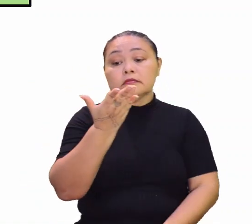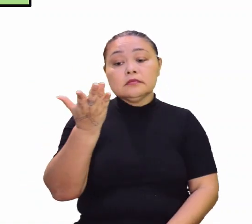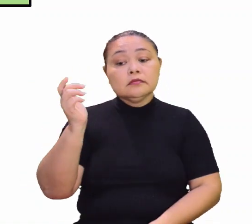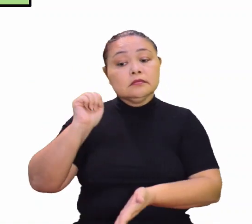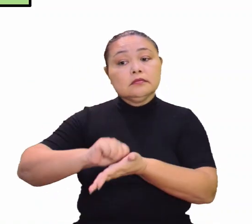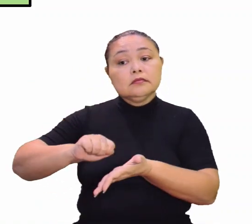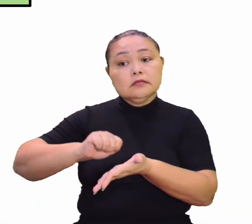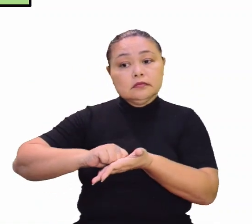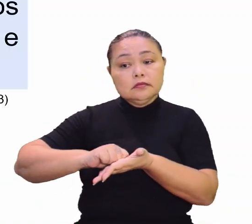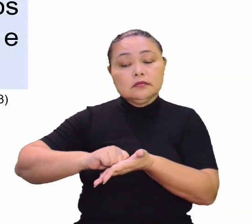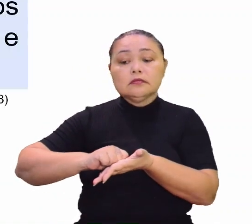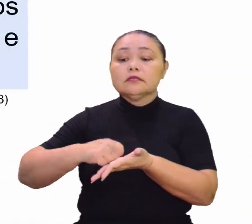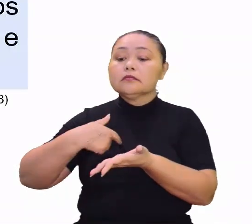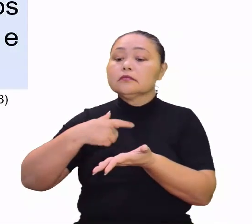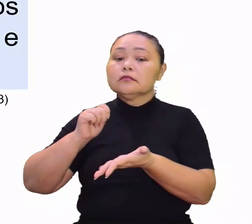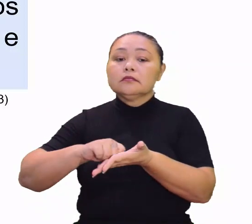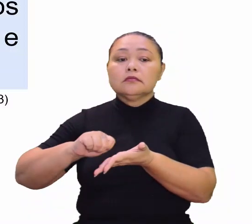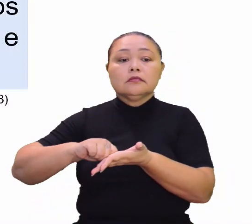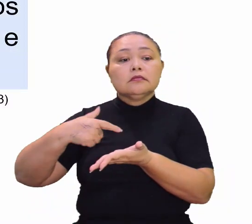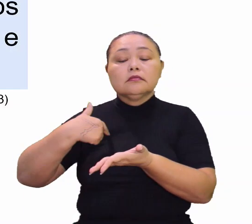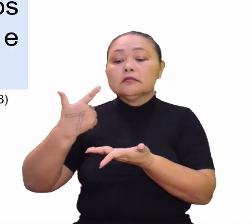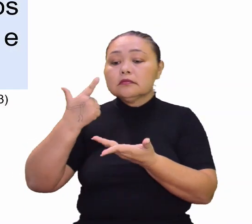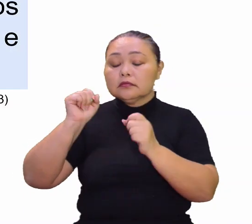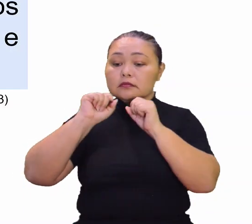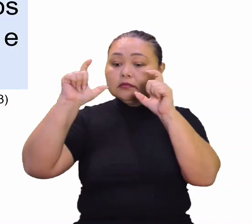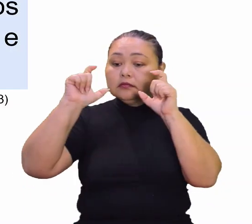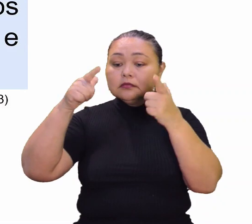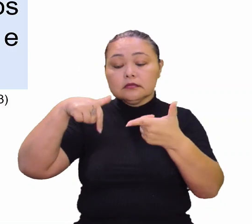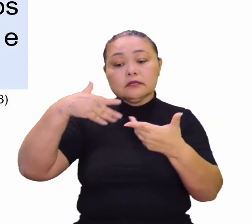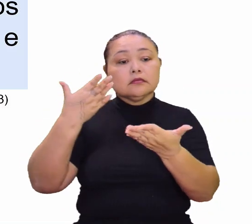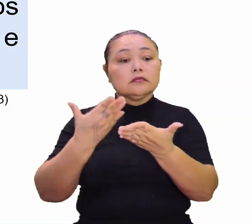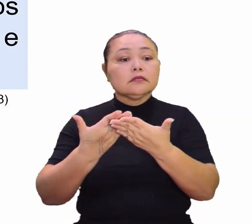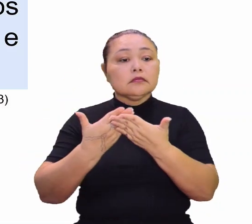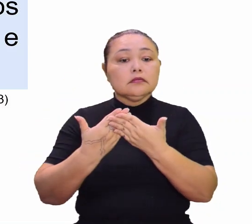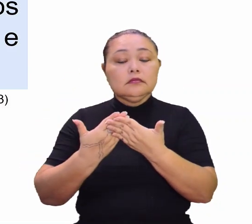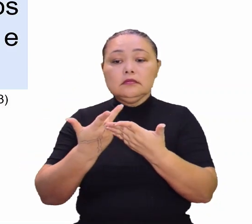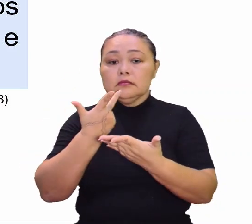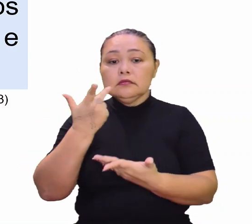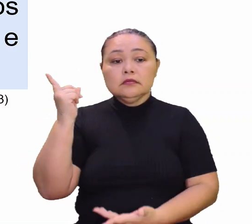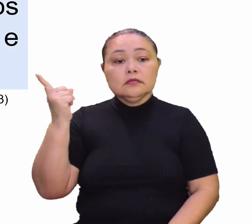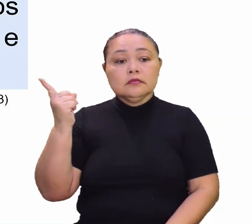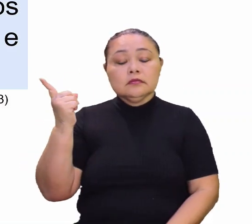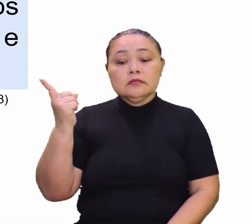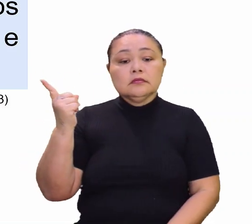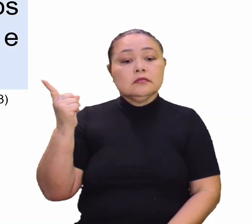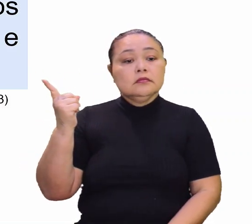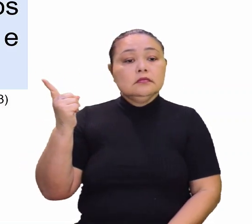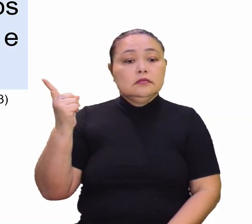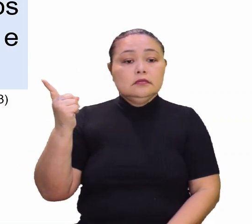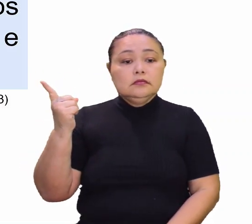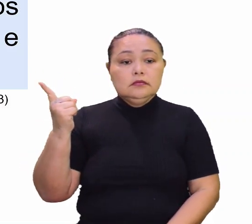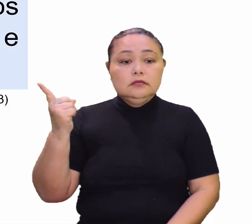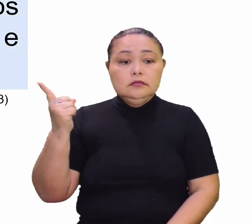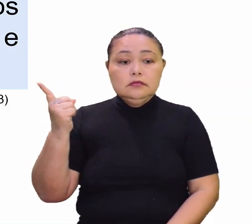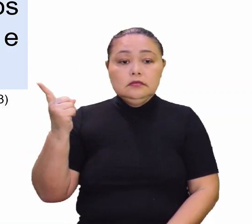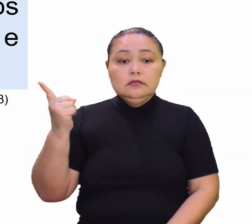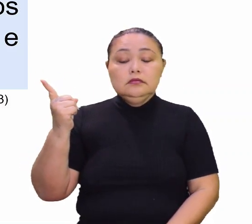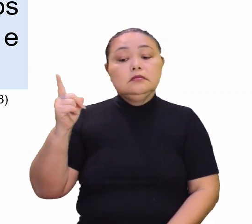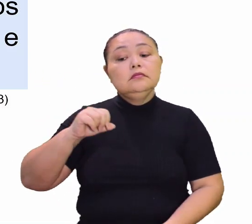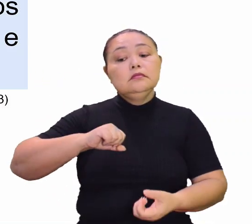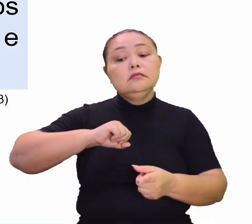anotar aí no seu caderno que você está ligado na aula. E a gente traz a seguinte situação para vocês agora.